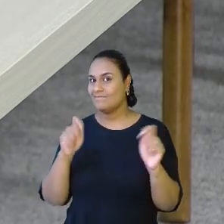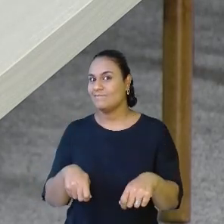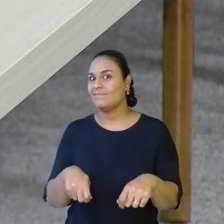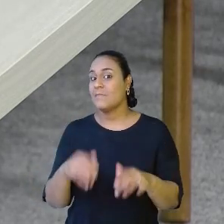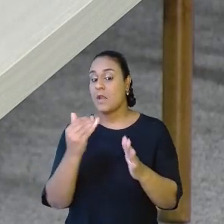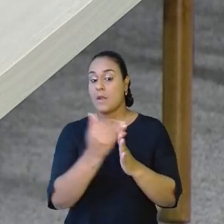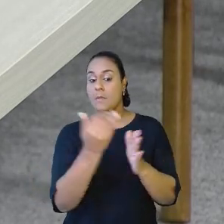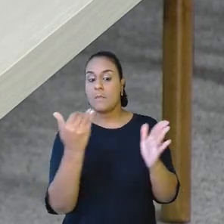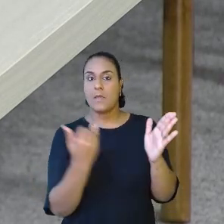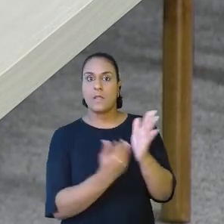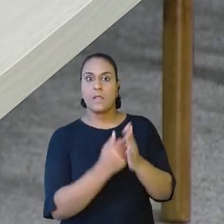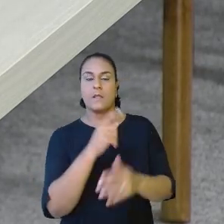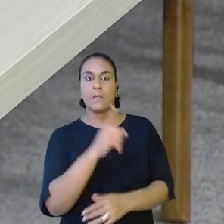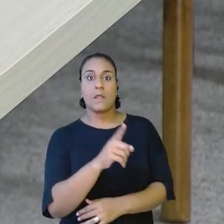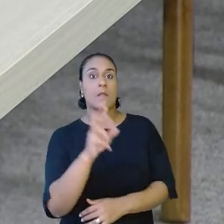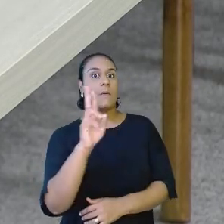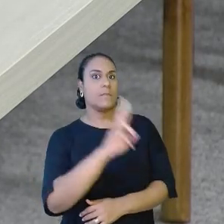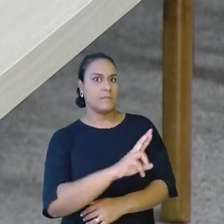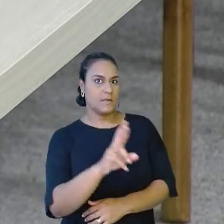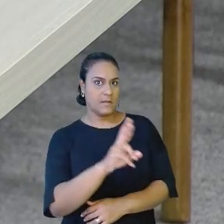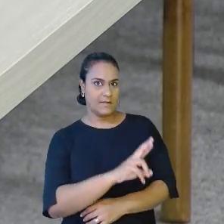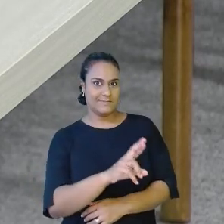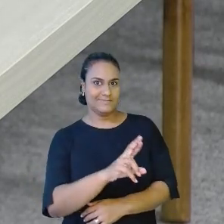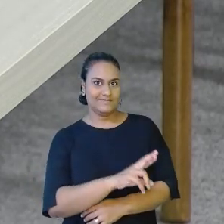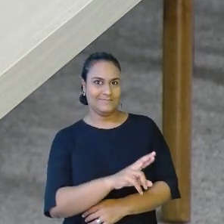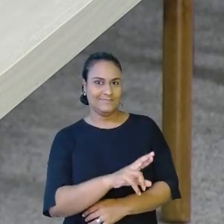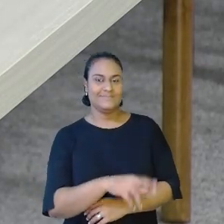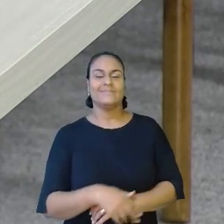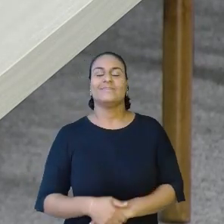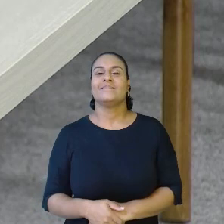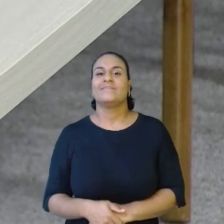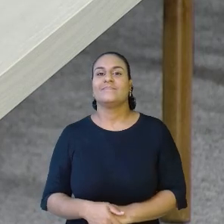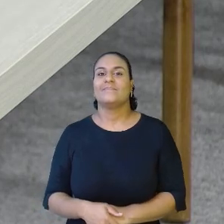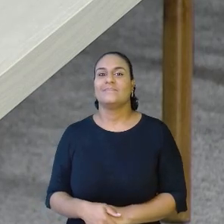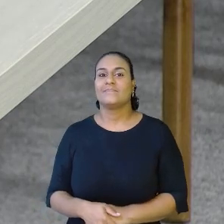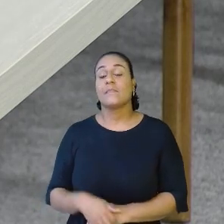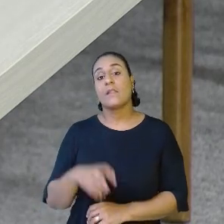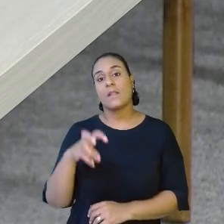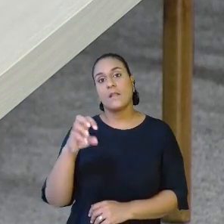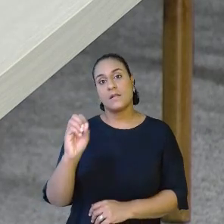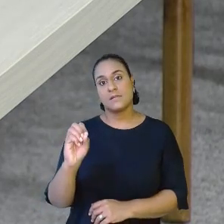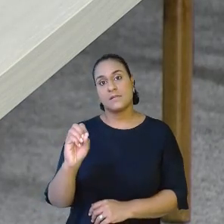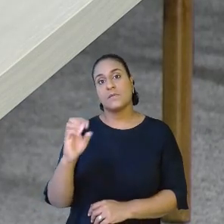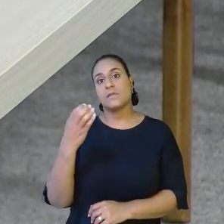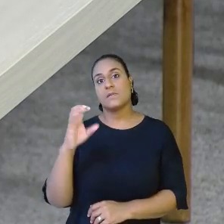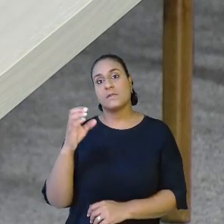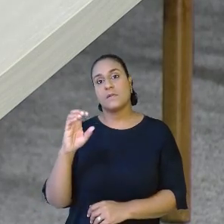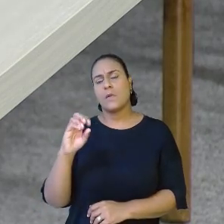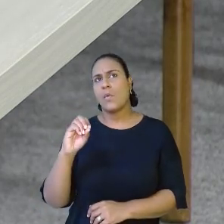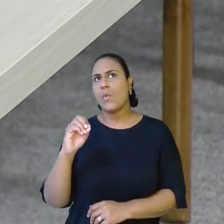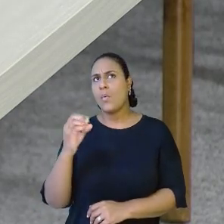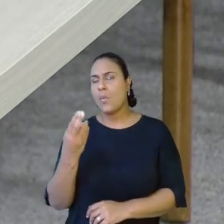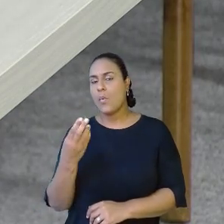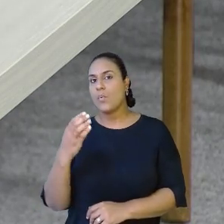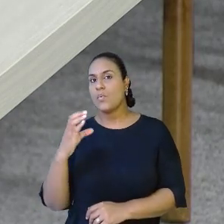são menores do que o inteiro, que no caso aqui, R$1. 50 centavos ou